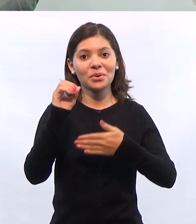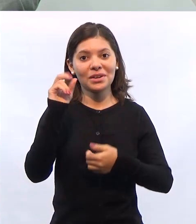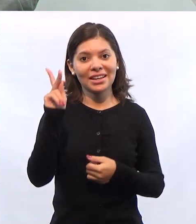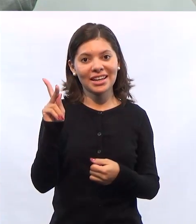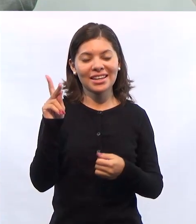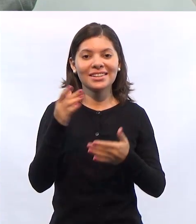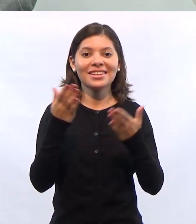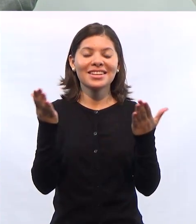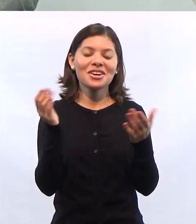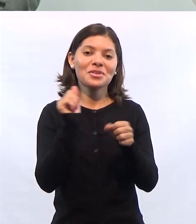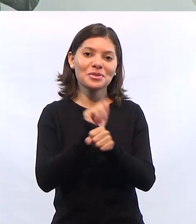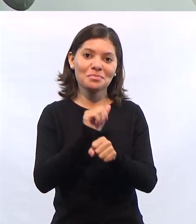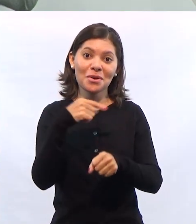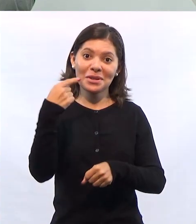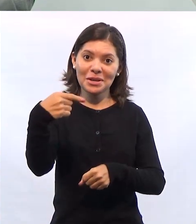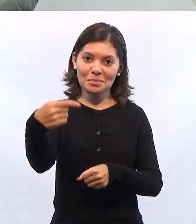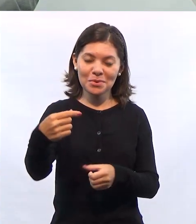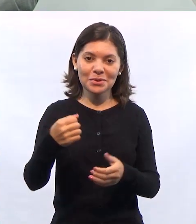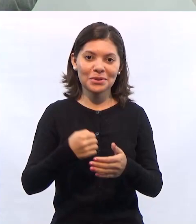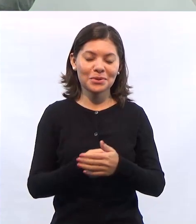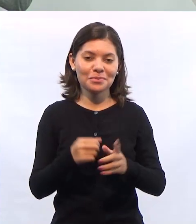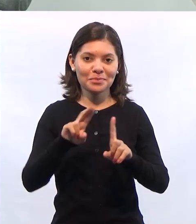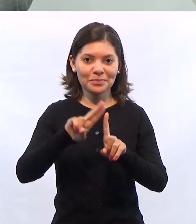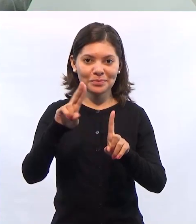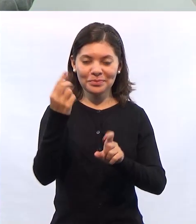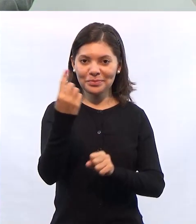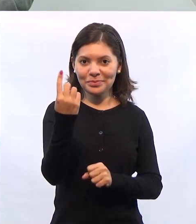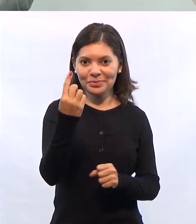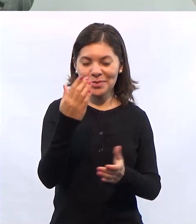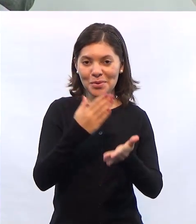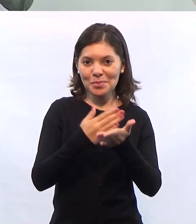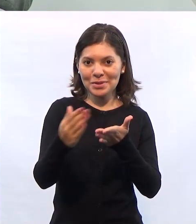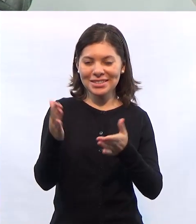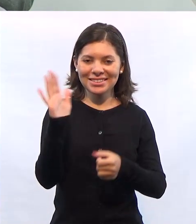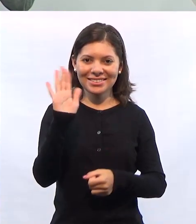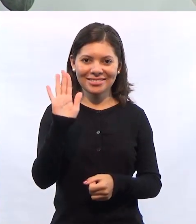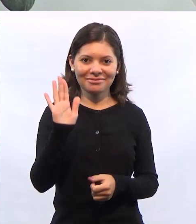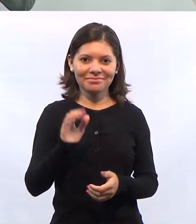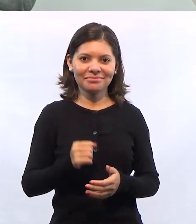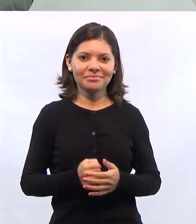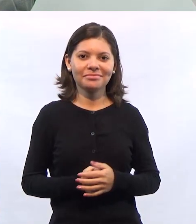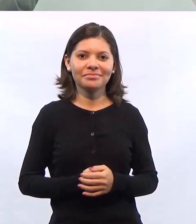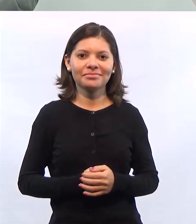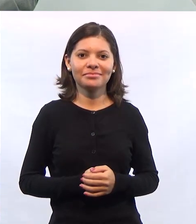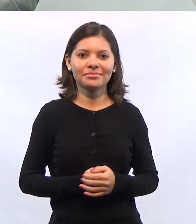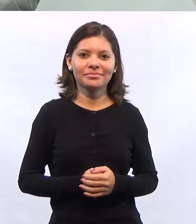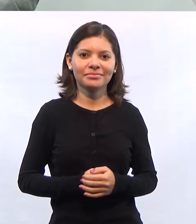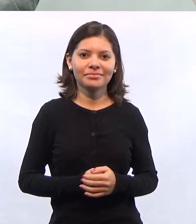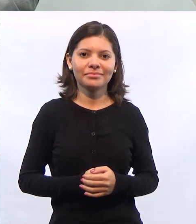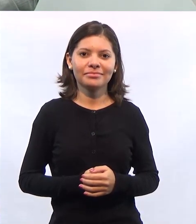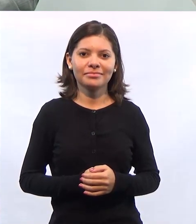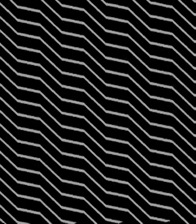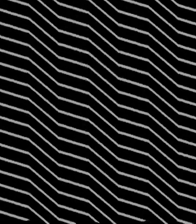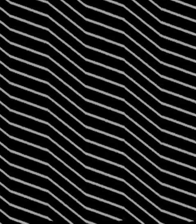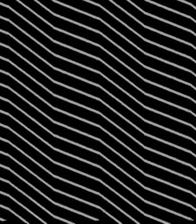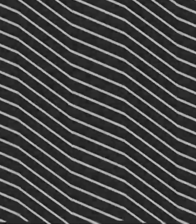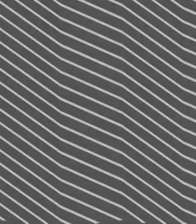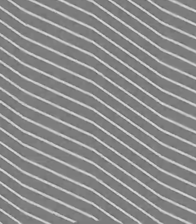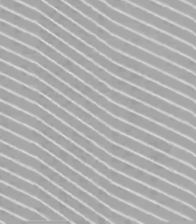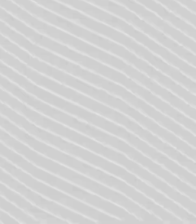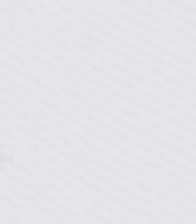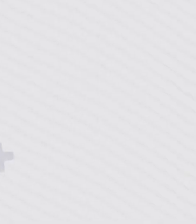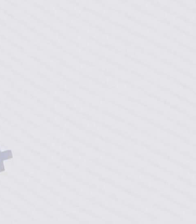funciona todo esse processo Tá ok então te aguardo daqui a pouquinho na nossa unidade 1 somos começando aí até mais